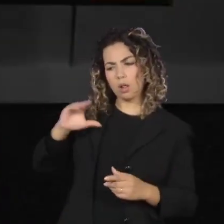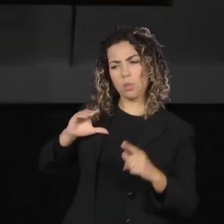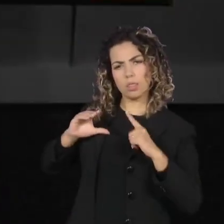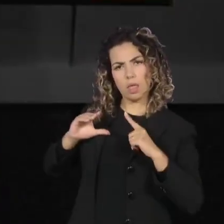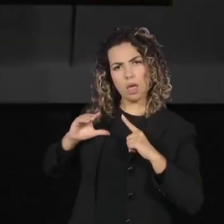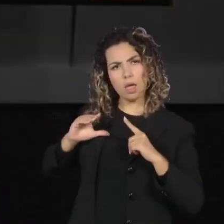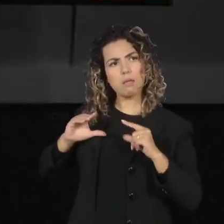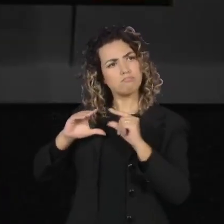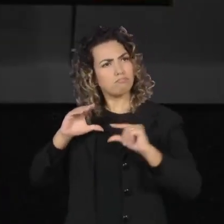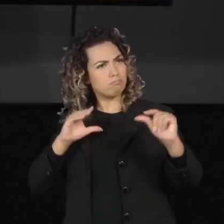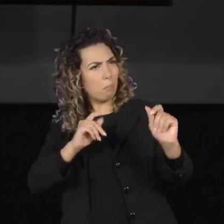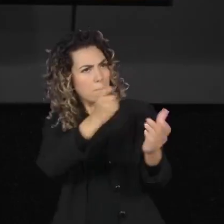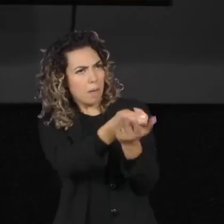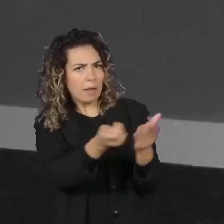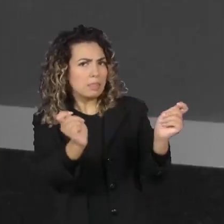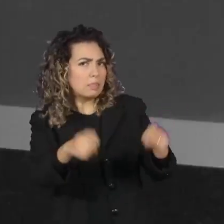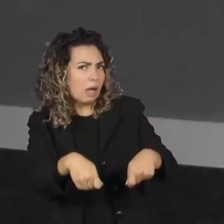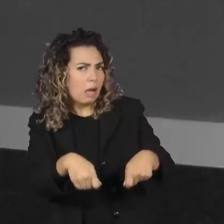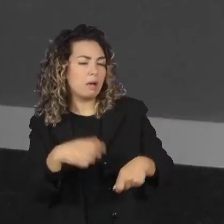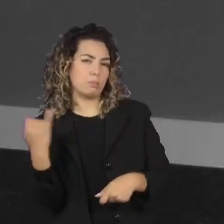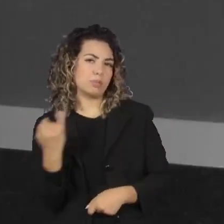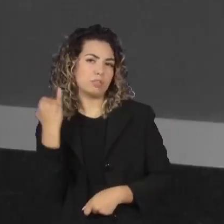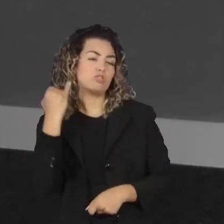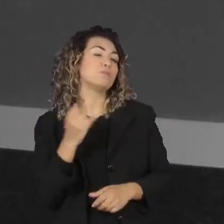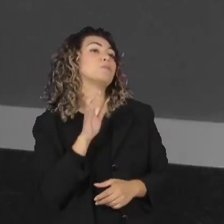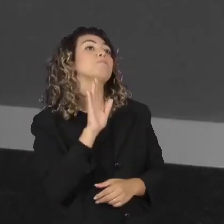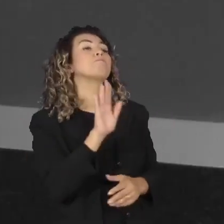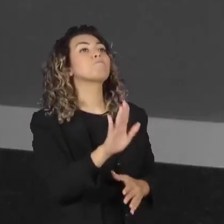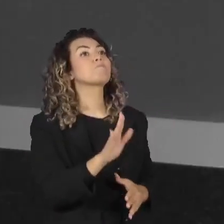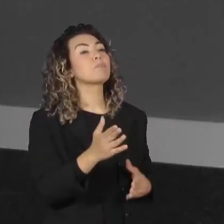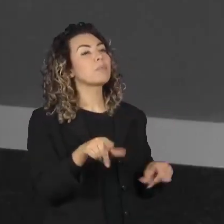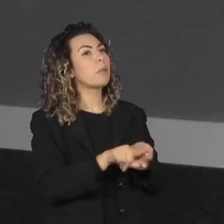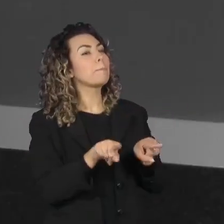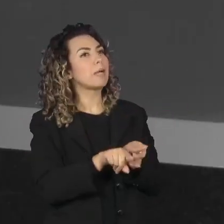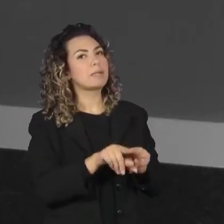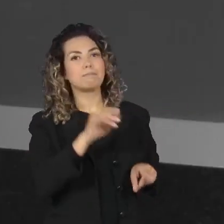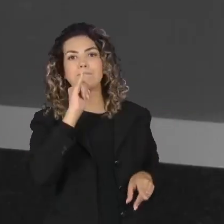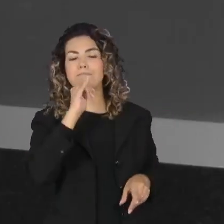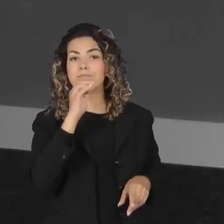Para cumprir seu desejo, vamos dizer assim. E em relação aos tratamentos, a